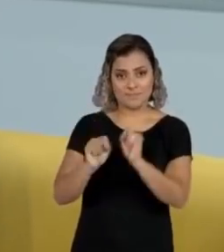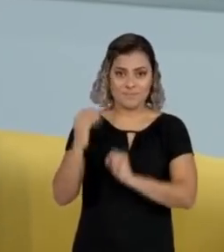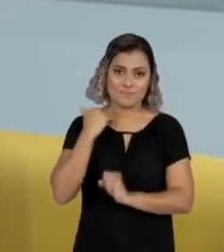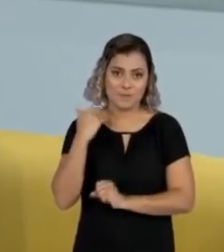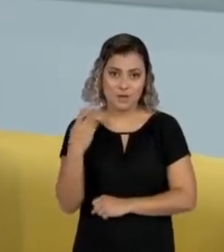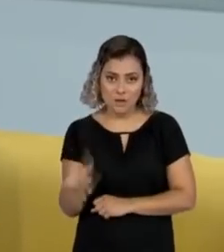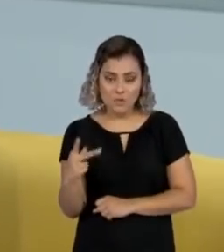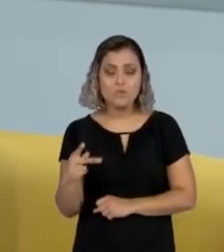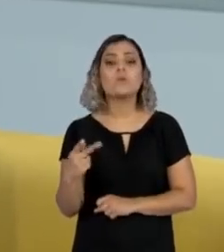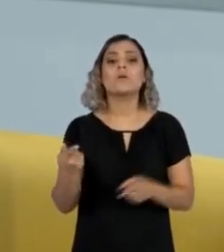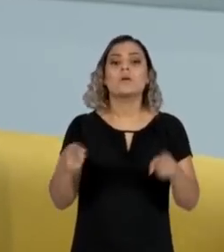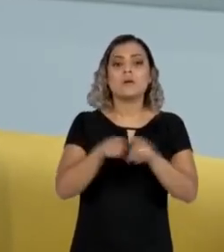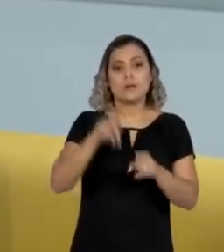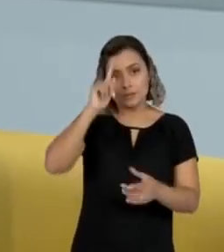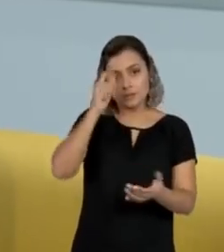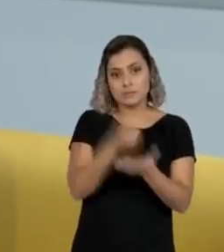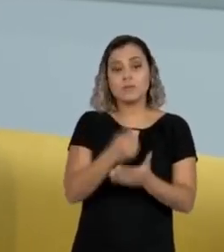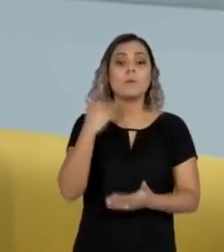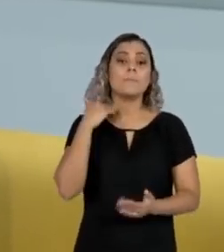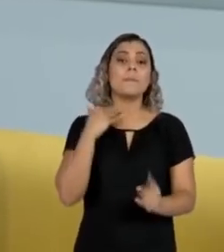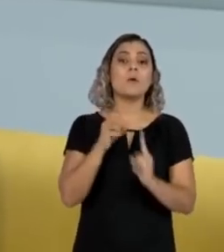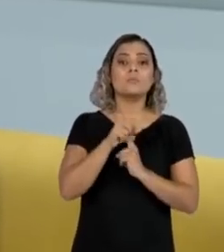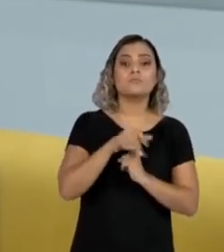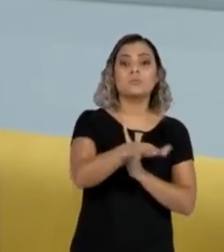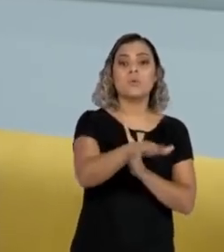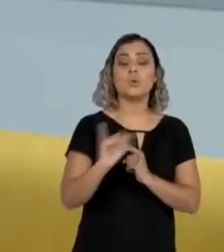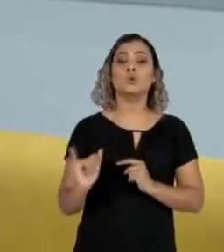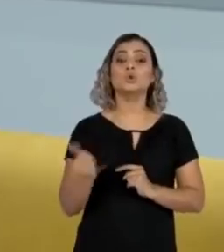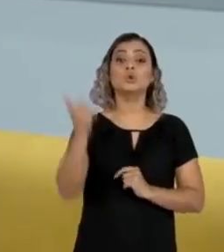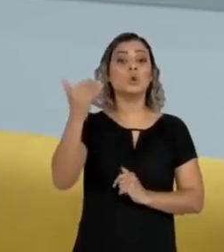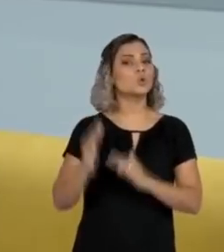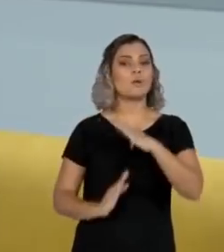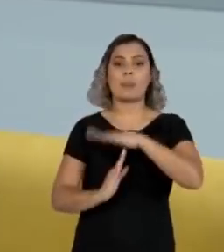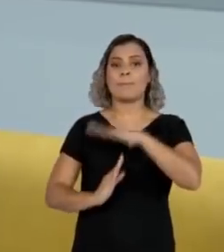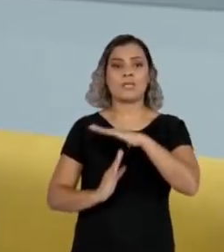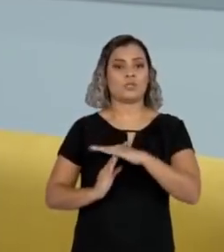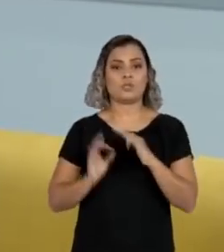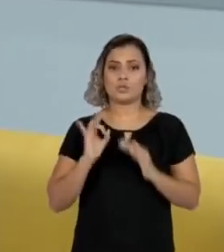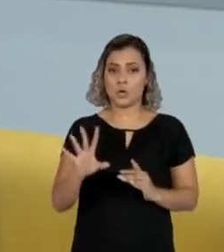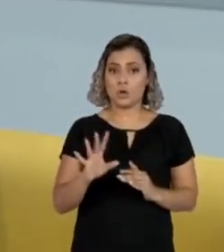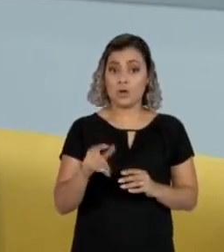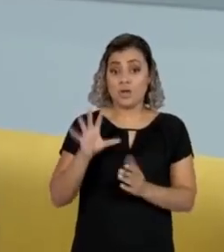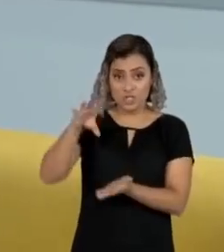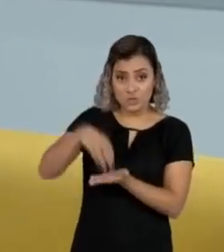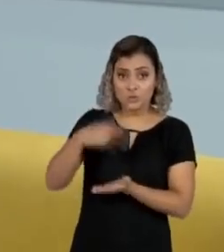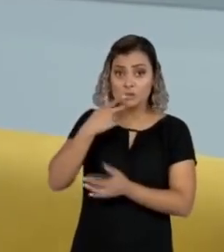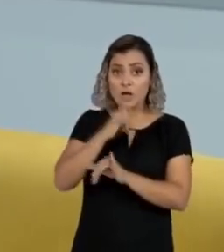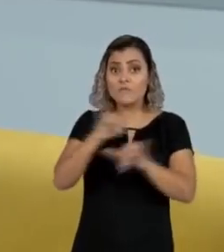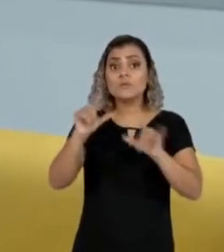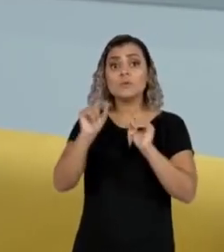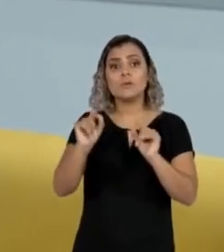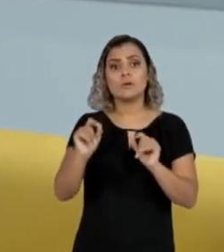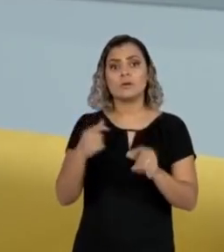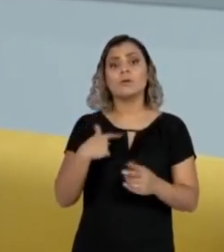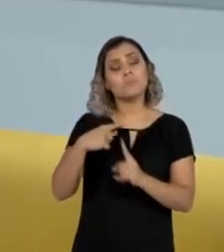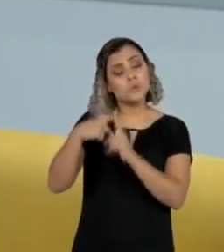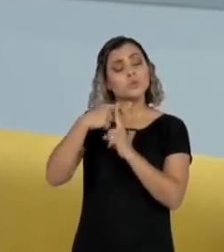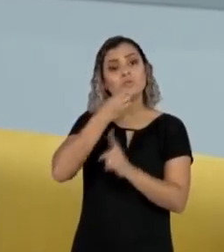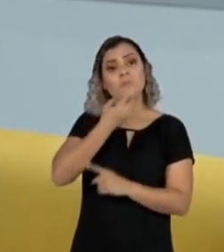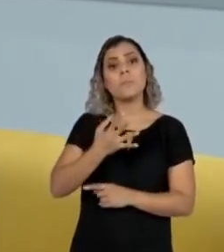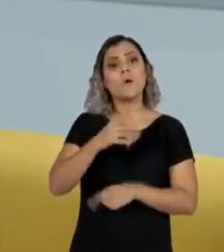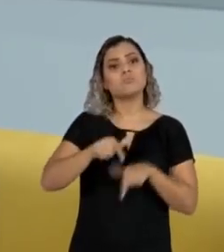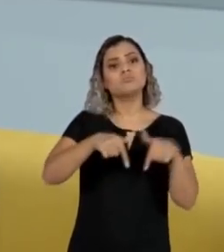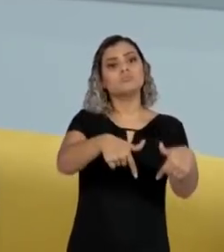preocupação a decisão do Banco Central de tabelar os juros do cheque especial. A instituição afirma que considera positivas